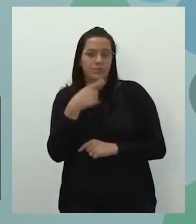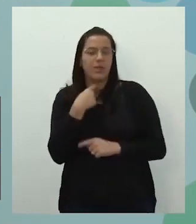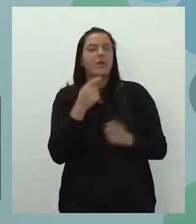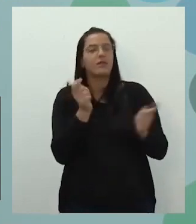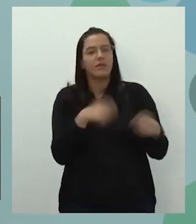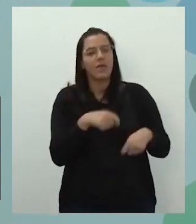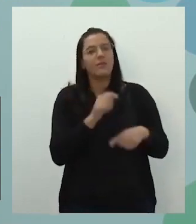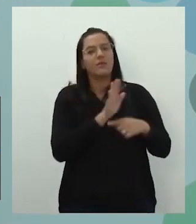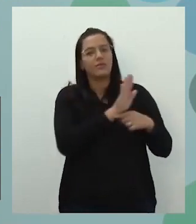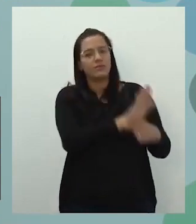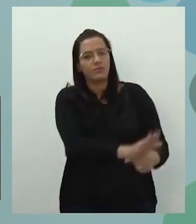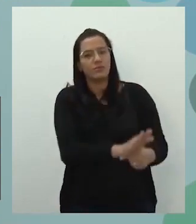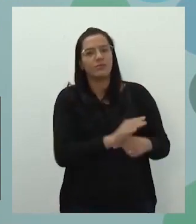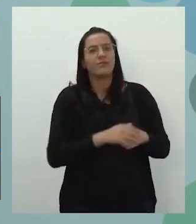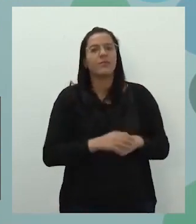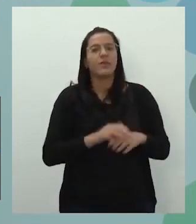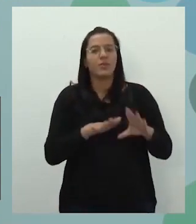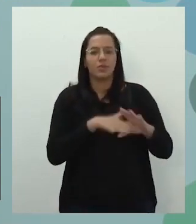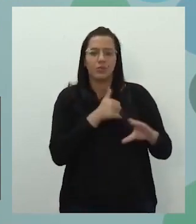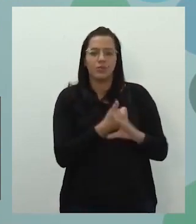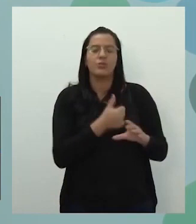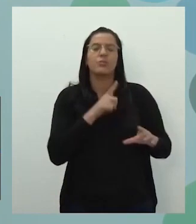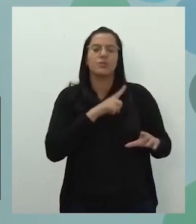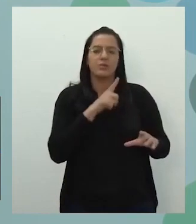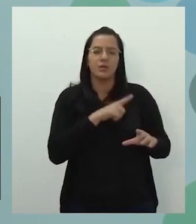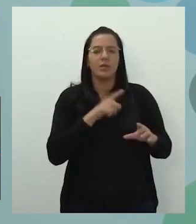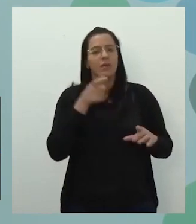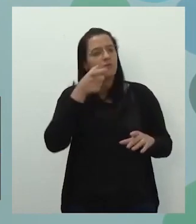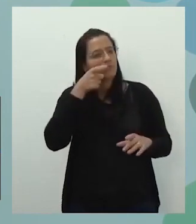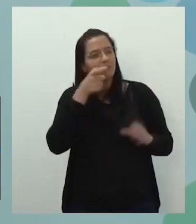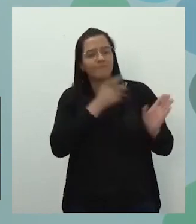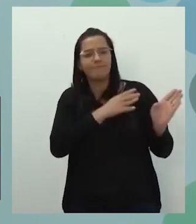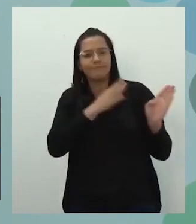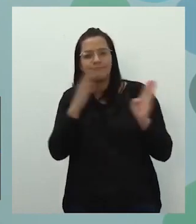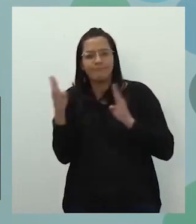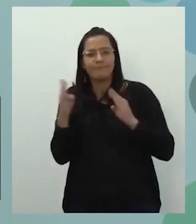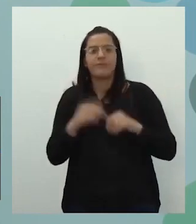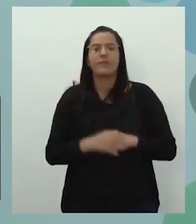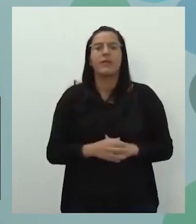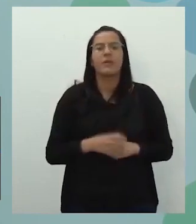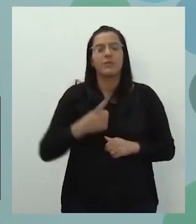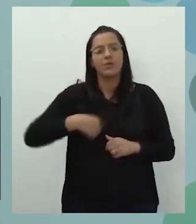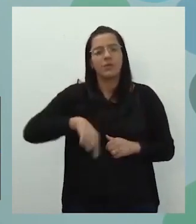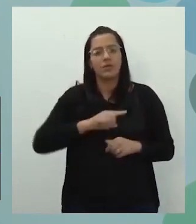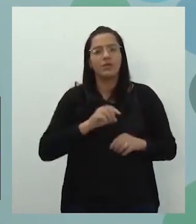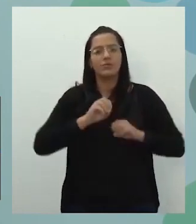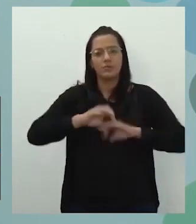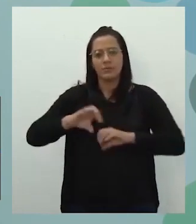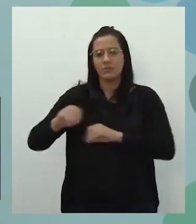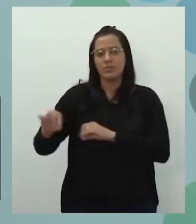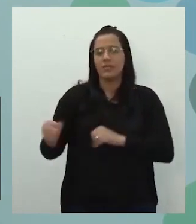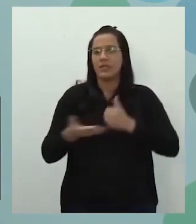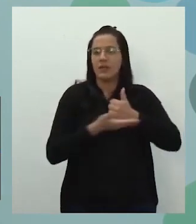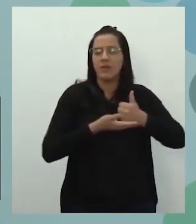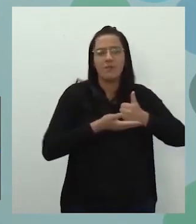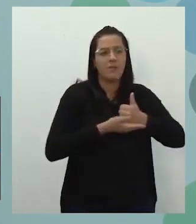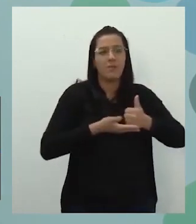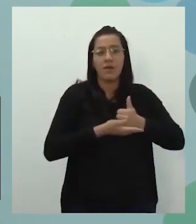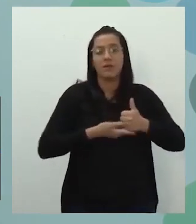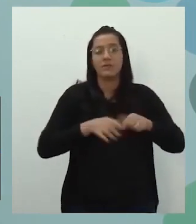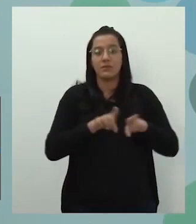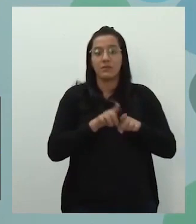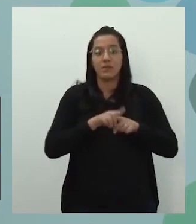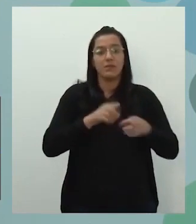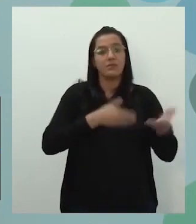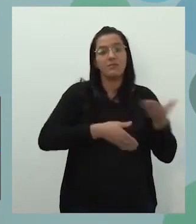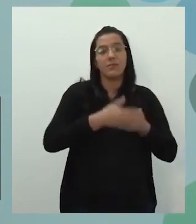incentivar cada vez mais que os alunos participem das nossas aulas, vejam as nossas aulas, porque a gente está fazendo uma base para que vocês atuem diretamente com eles, ou na